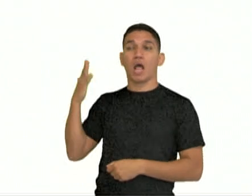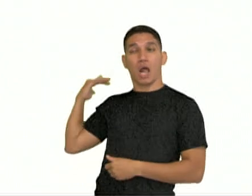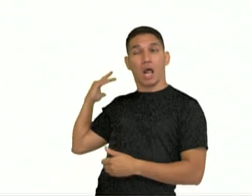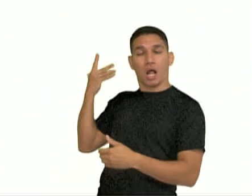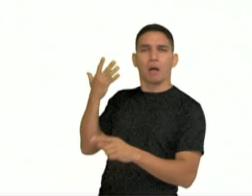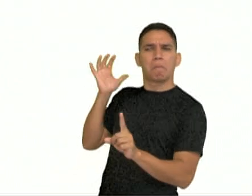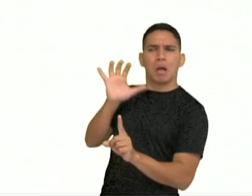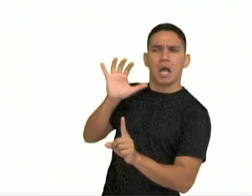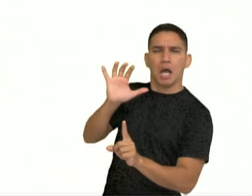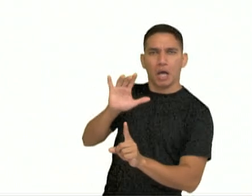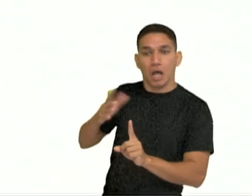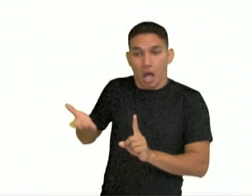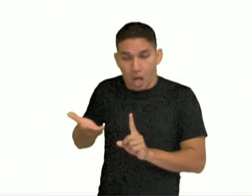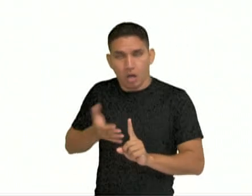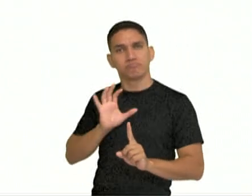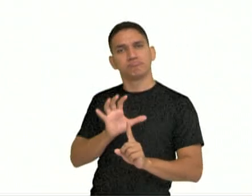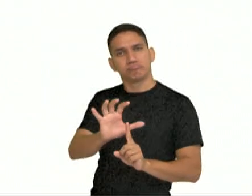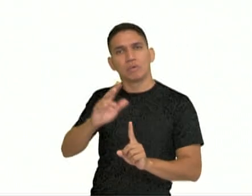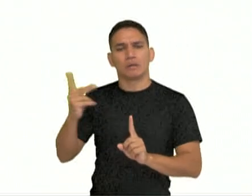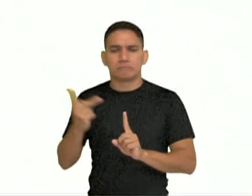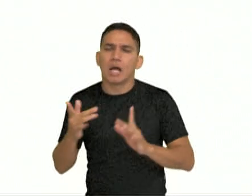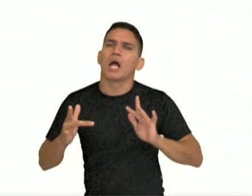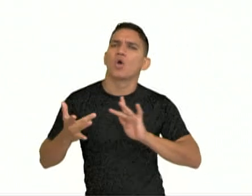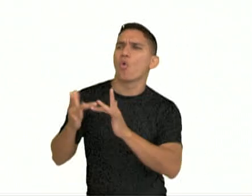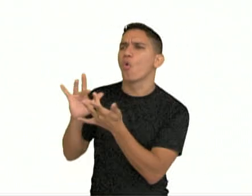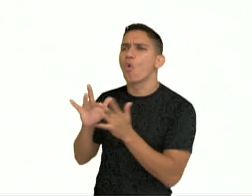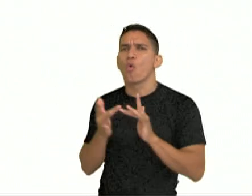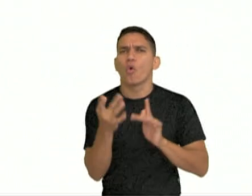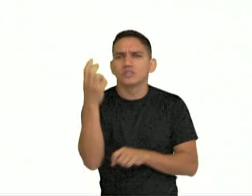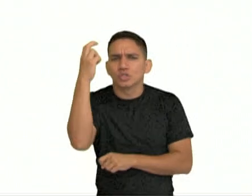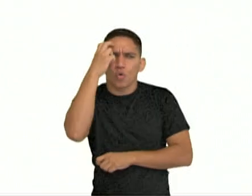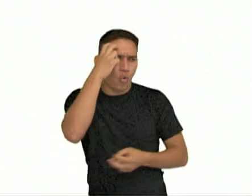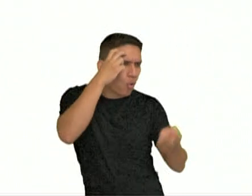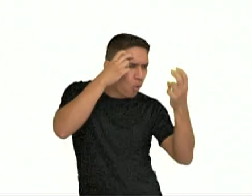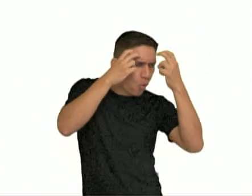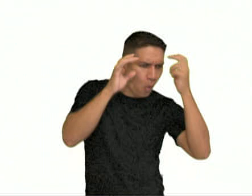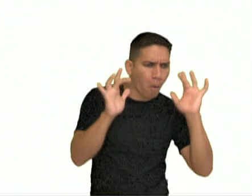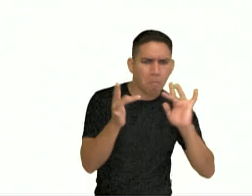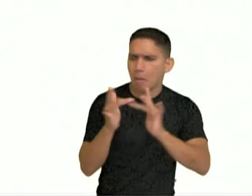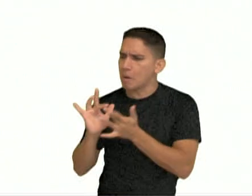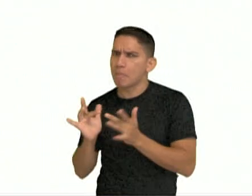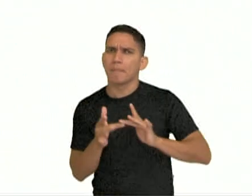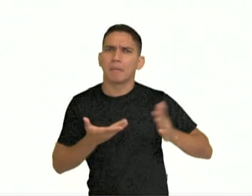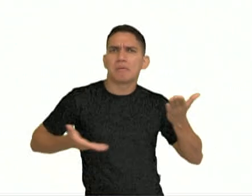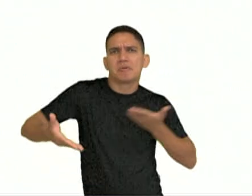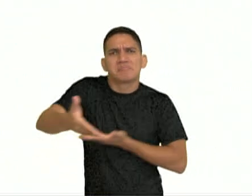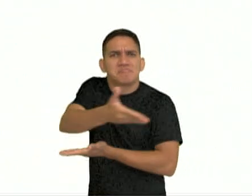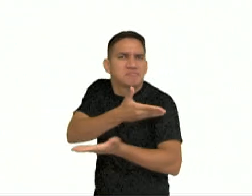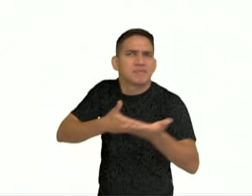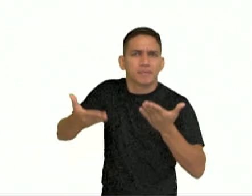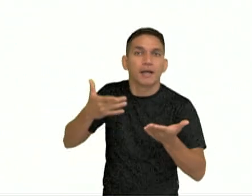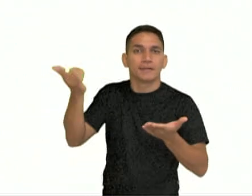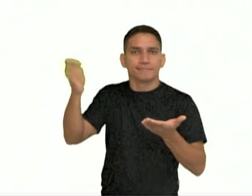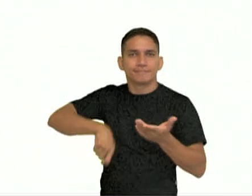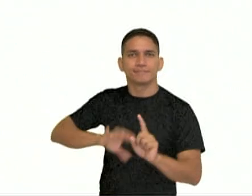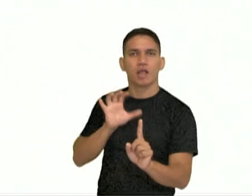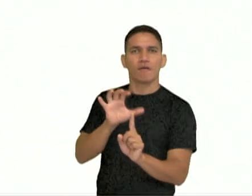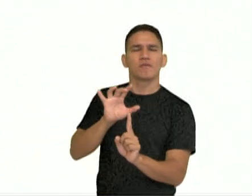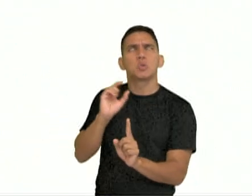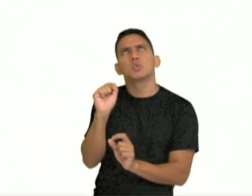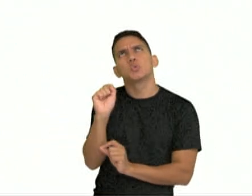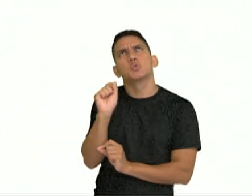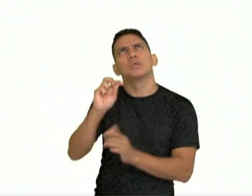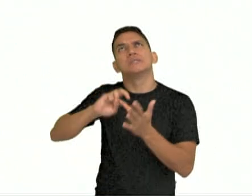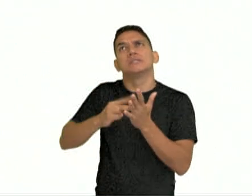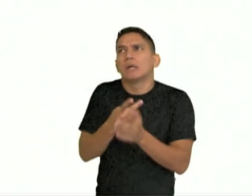o presente e há uma influência de contato entre uma cultura e outra cultura, entre um povo e outro povo, que acaba influenciando a nossa ideia de o